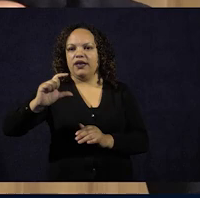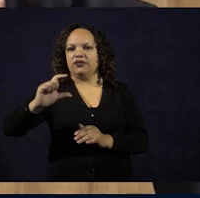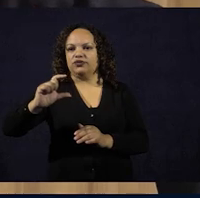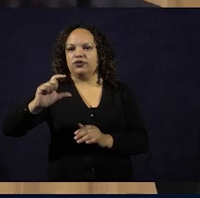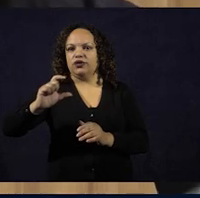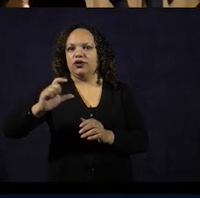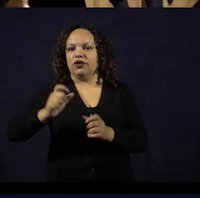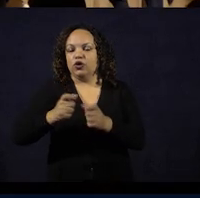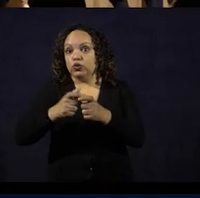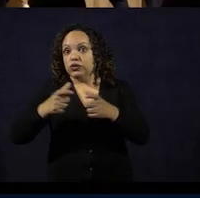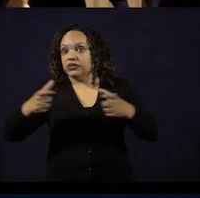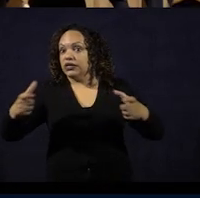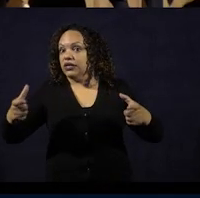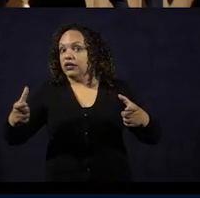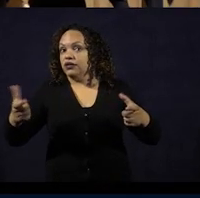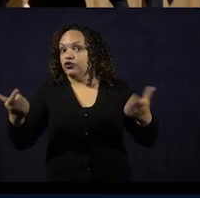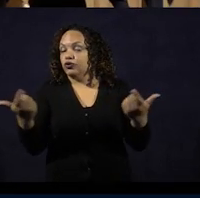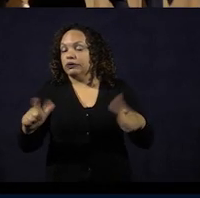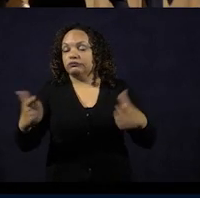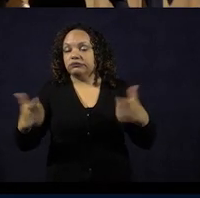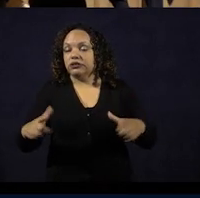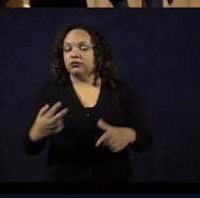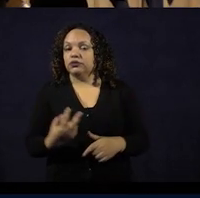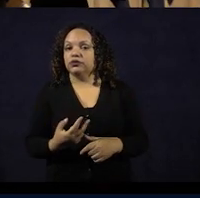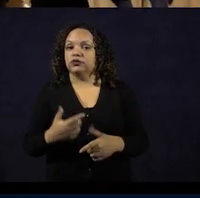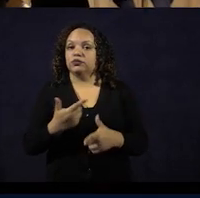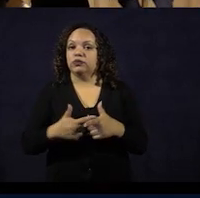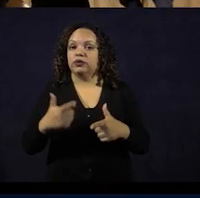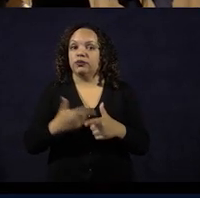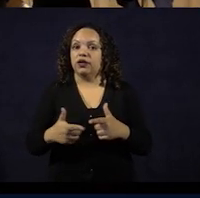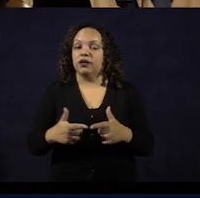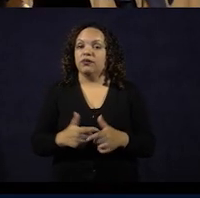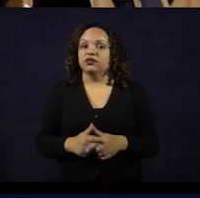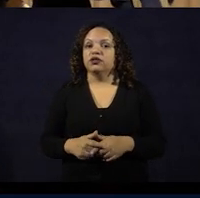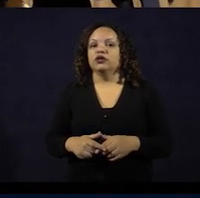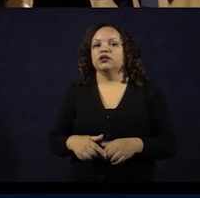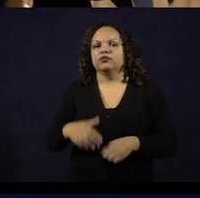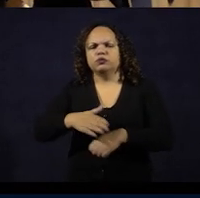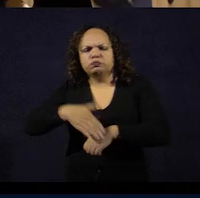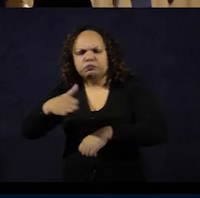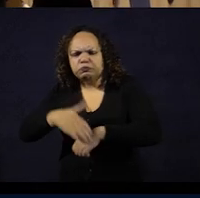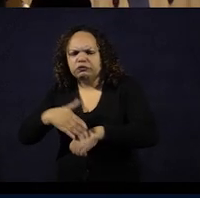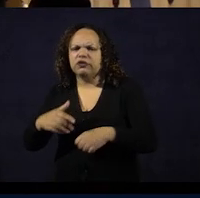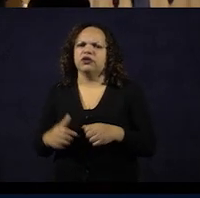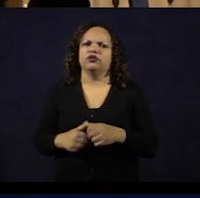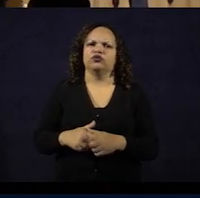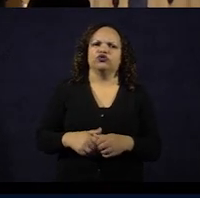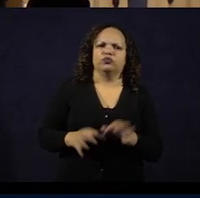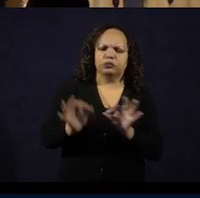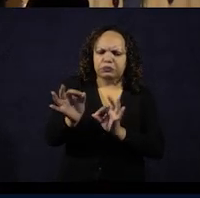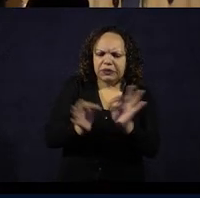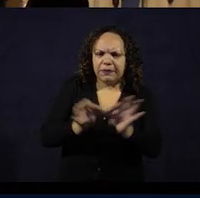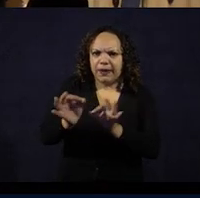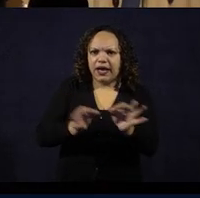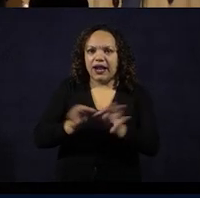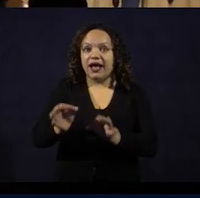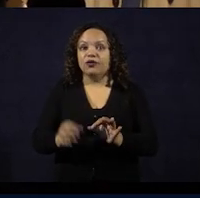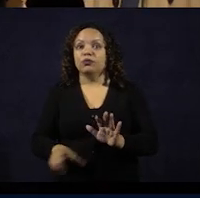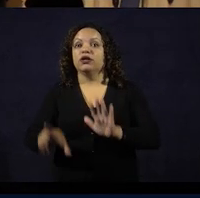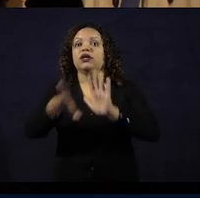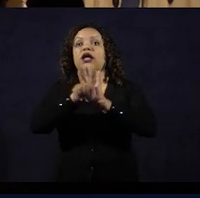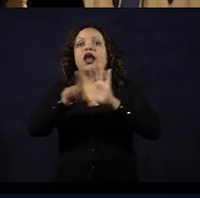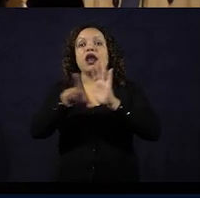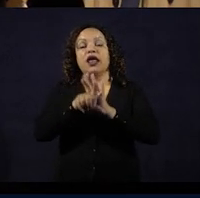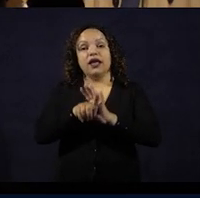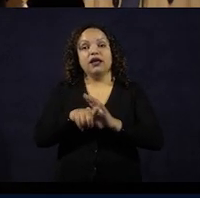pequenos nós temos feito essa esse trabalho de trazer eles para para legalidade você fazer e